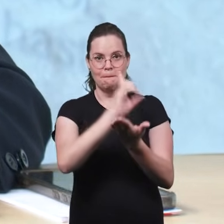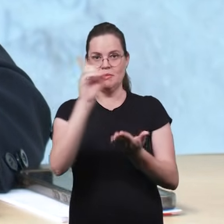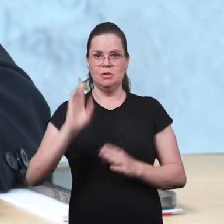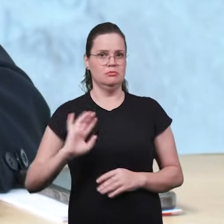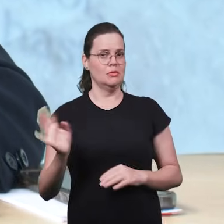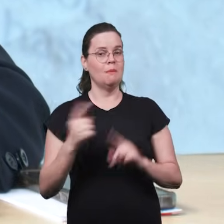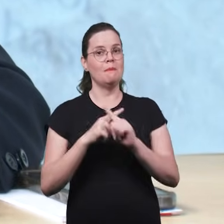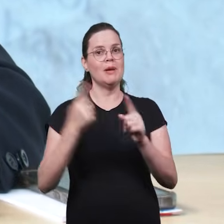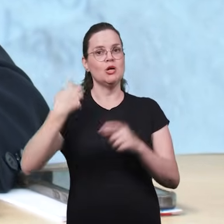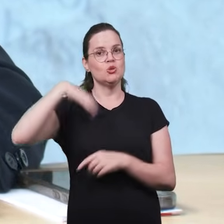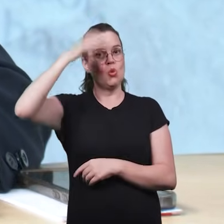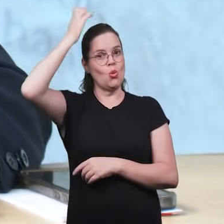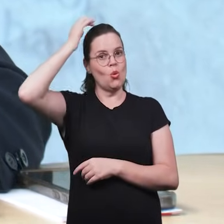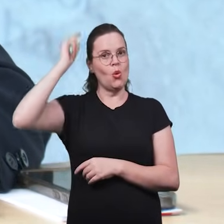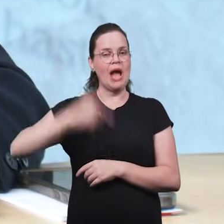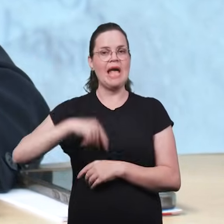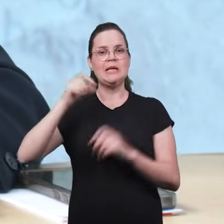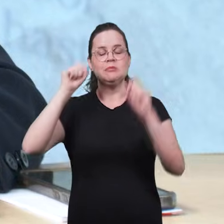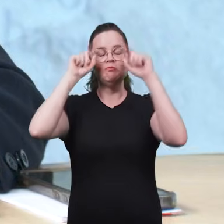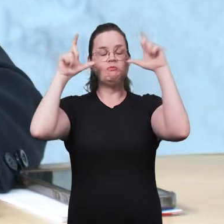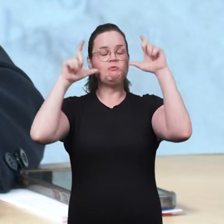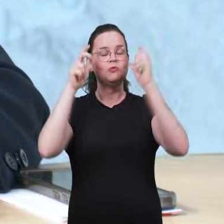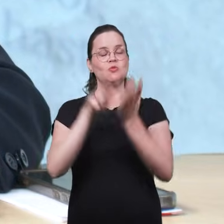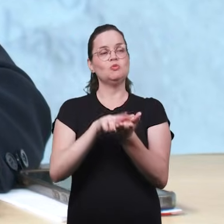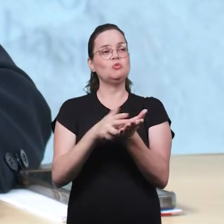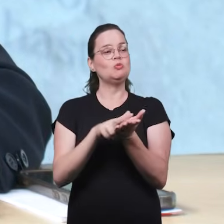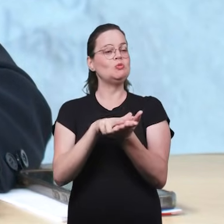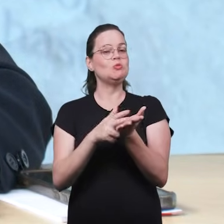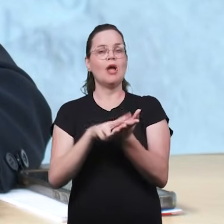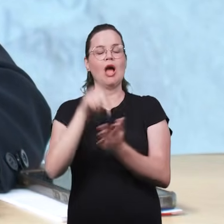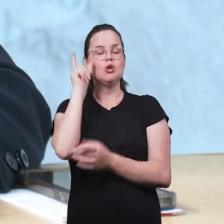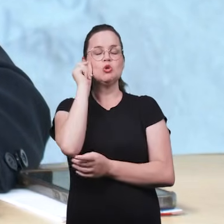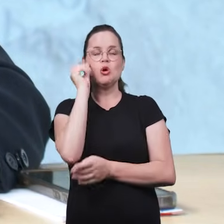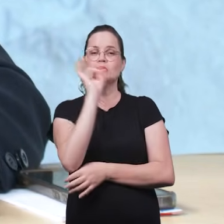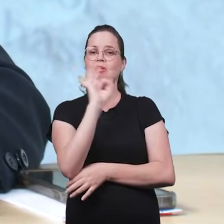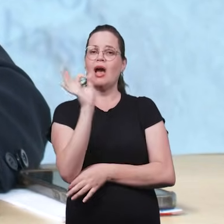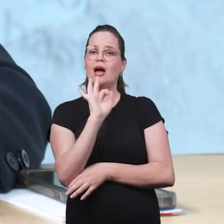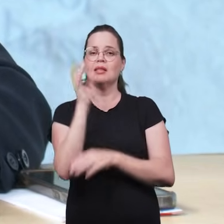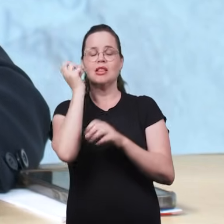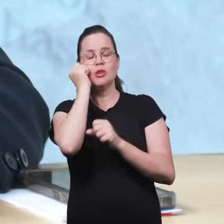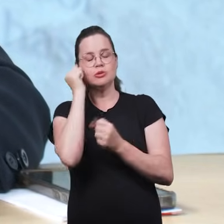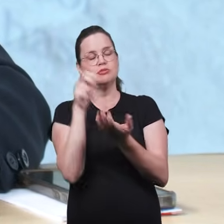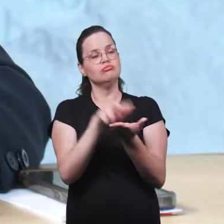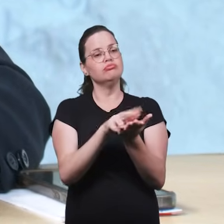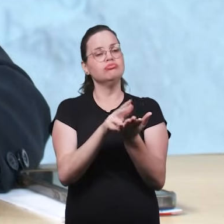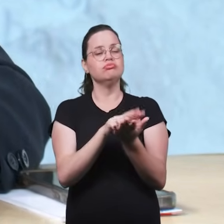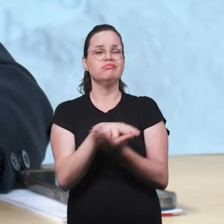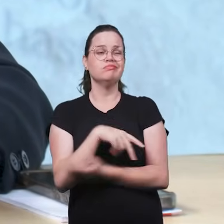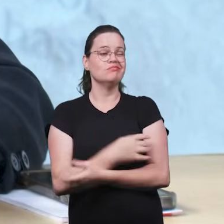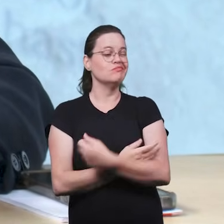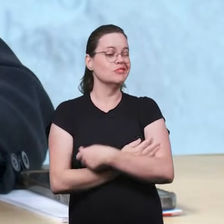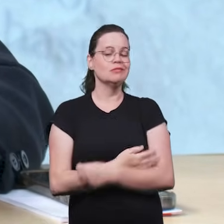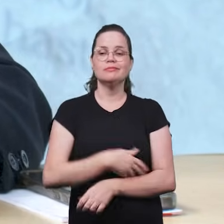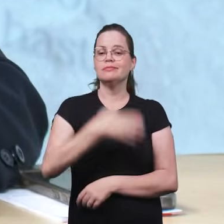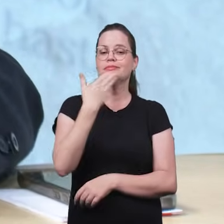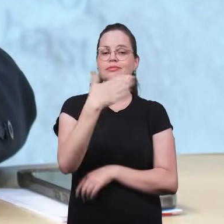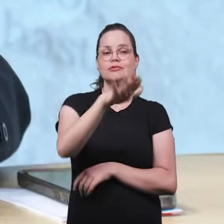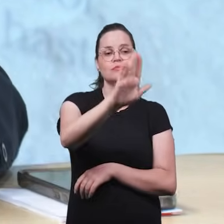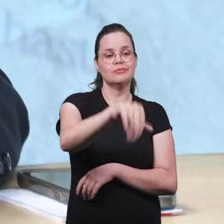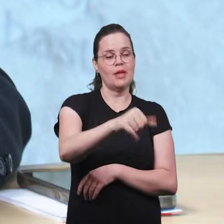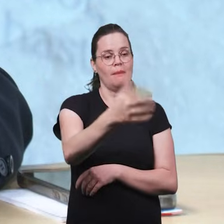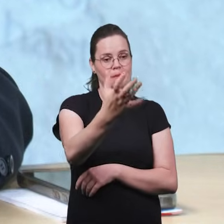sono, o imperador da Pérsia, ele pede que lhe tragam os livros das crônicas da Pérsia, todos